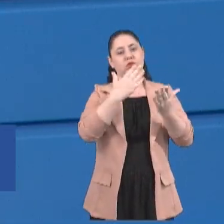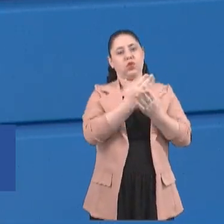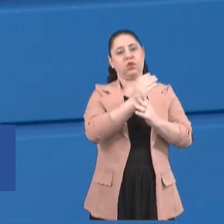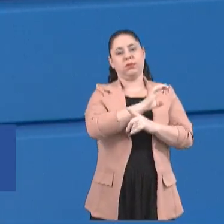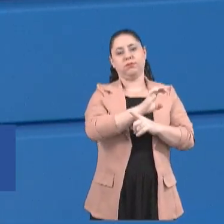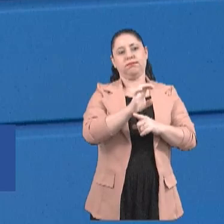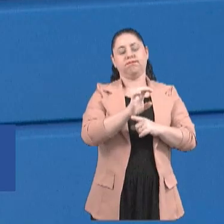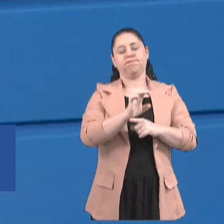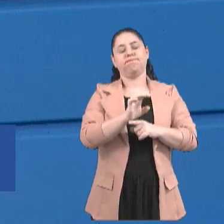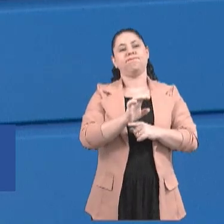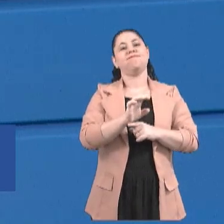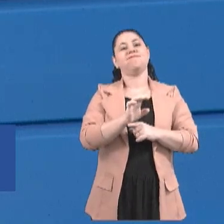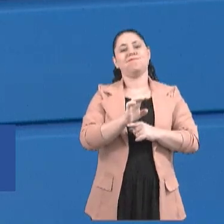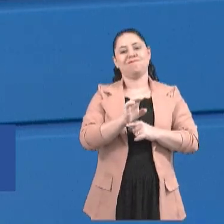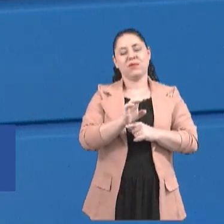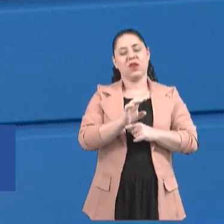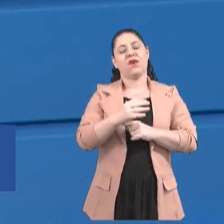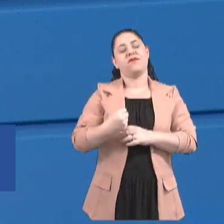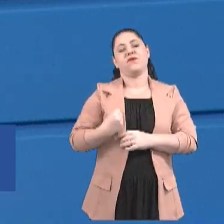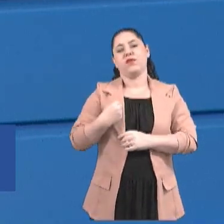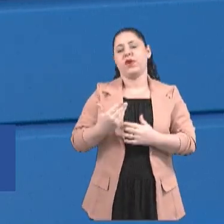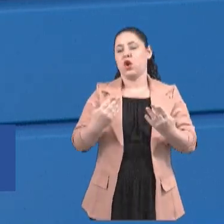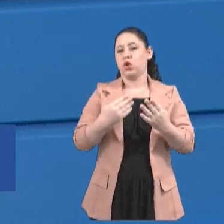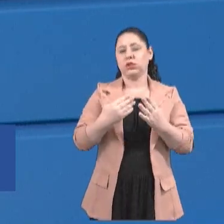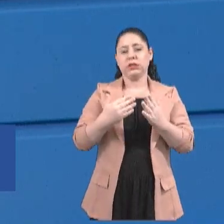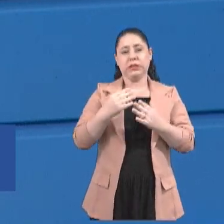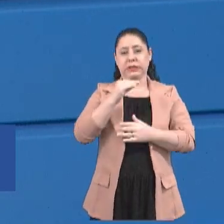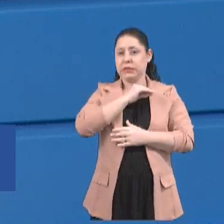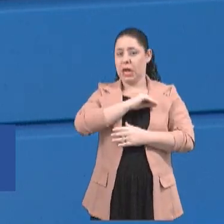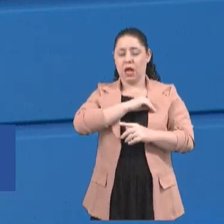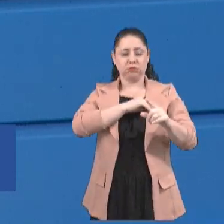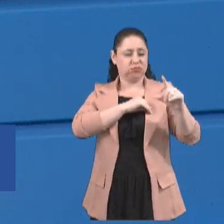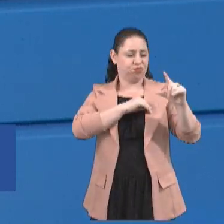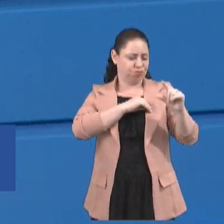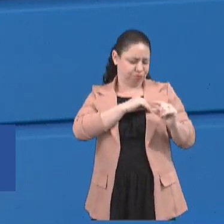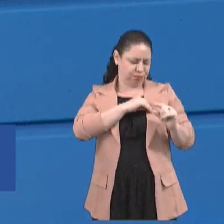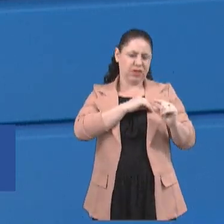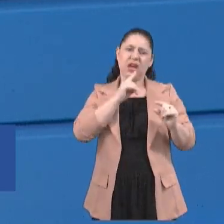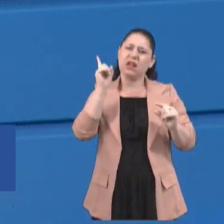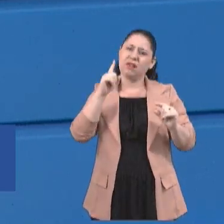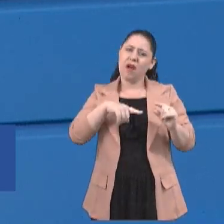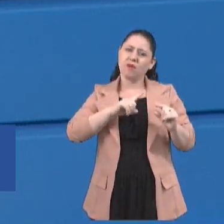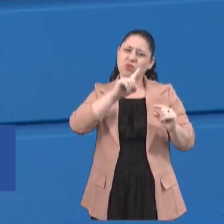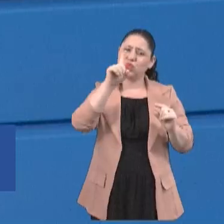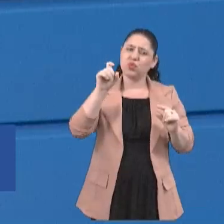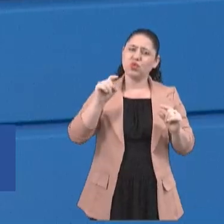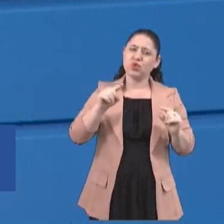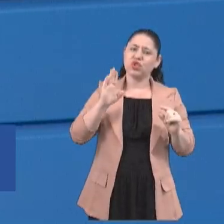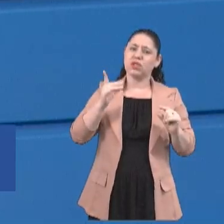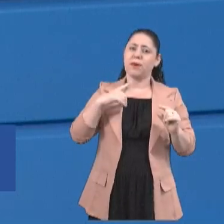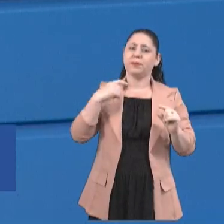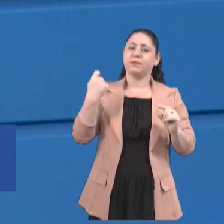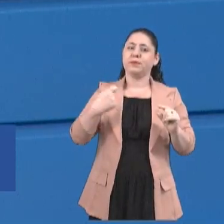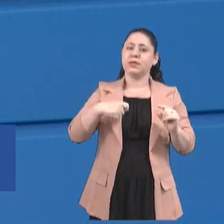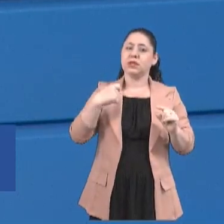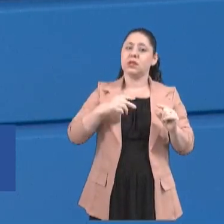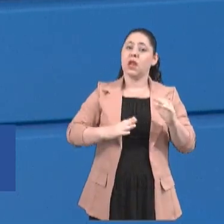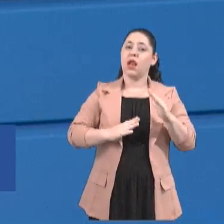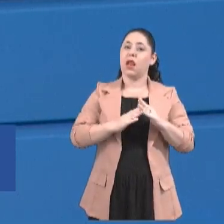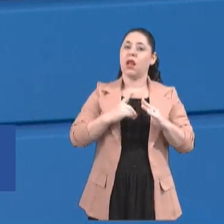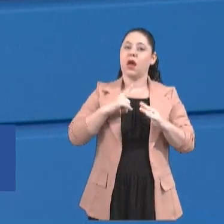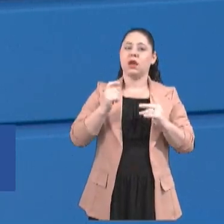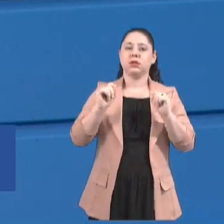rede estadual, que enfrentam hoje uma defasagem salarial, né? É uma questão que já deveria ter